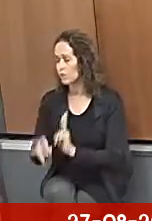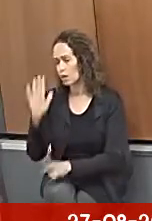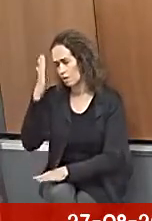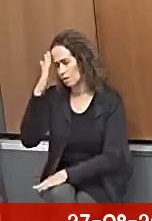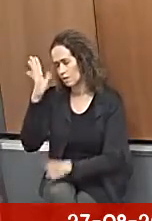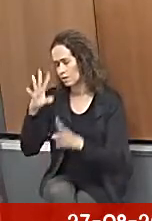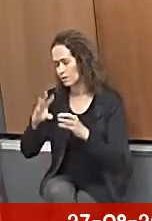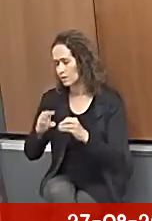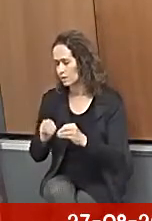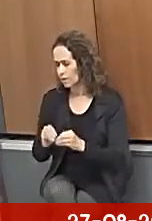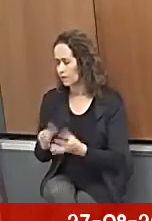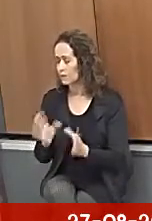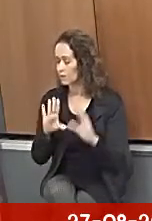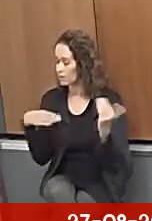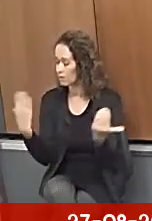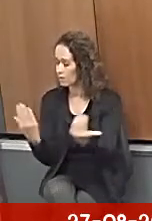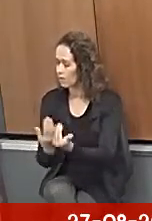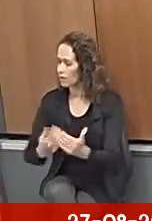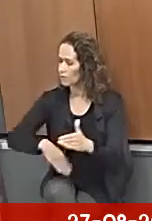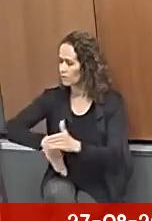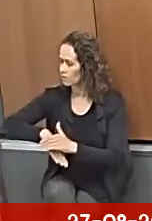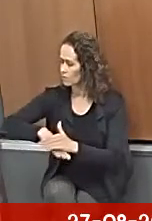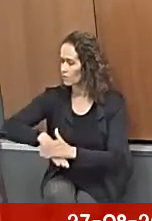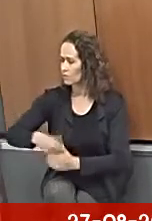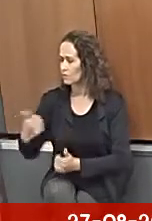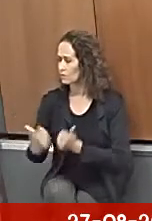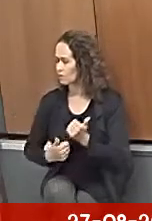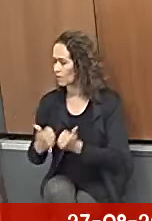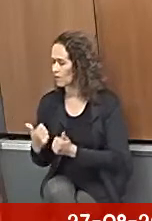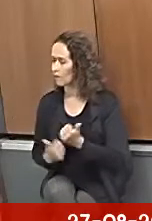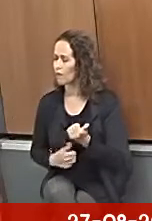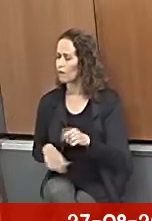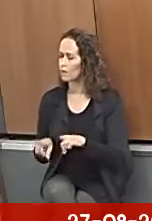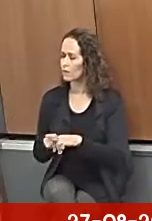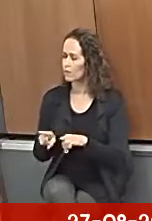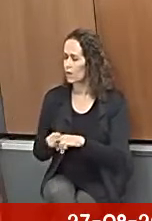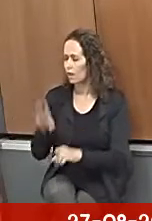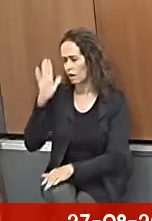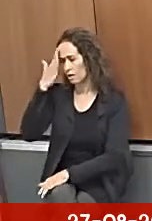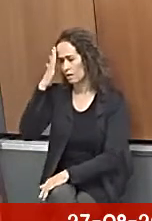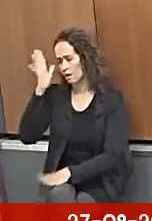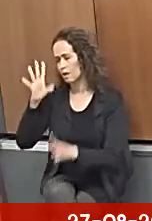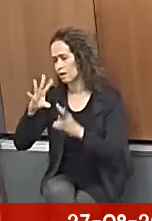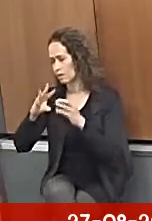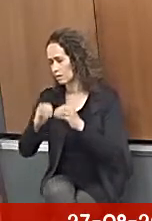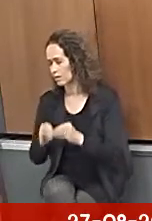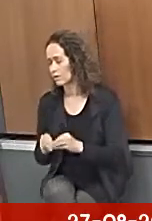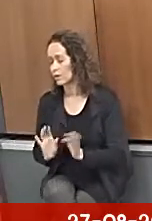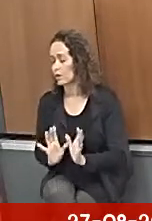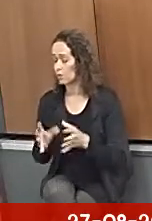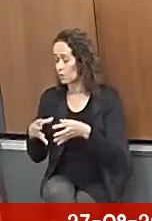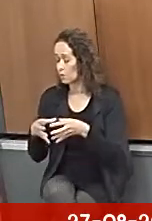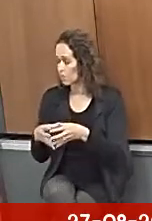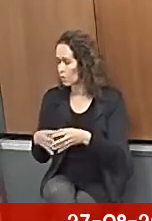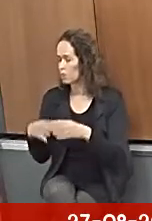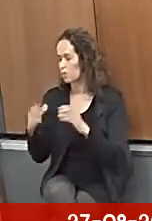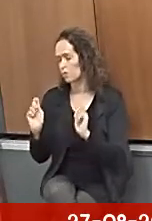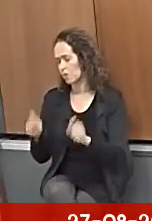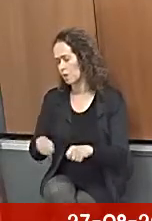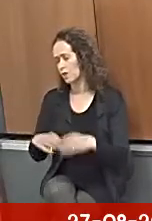e de estádio de futebol de de disso aí eu acho que a gente tem muita comissão altera muito a acrescentar